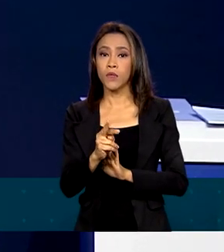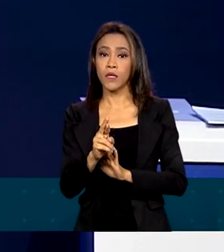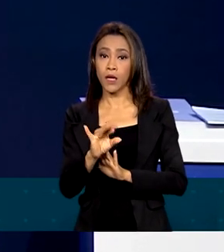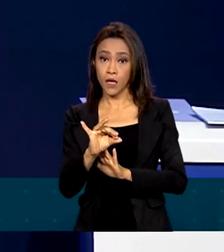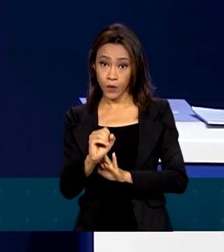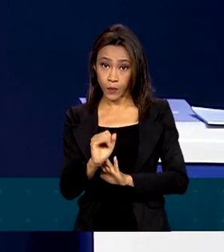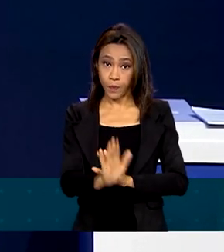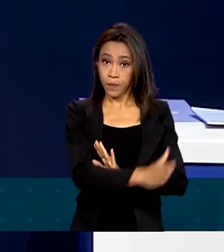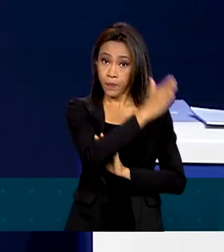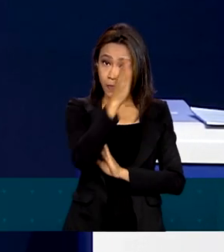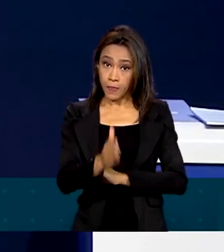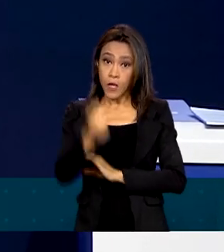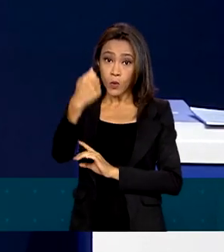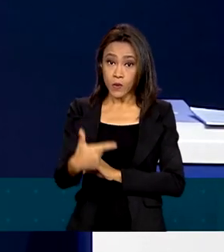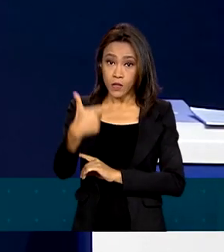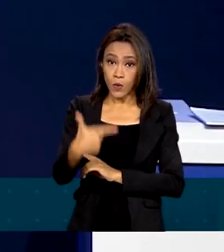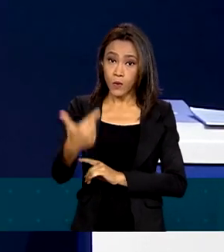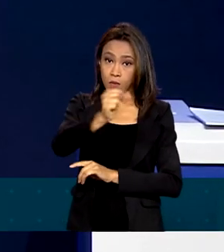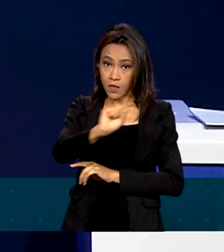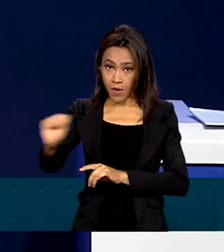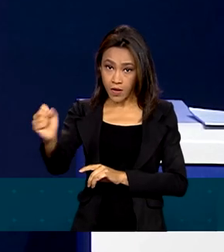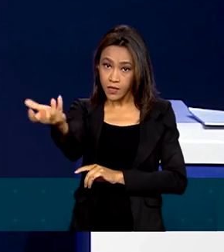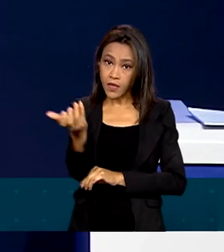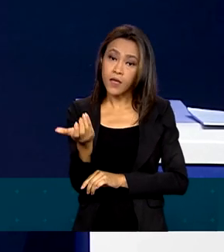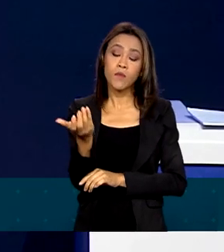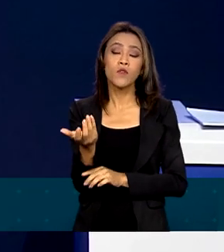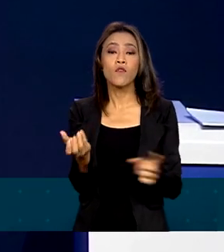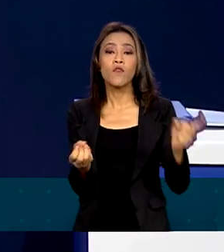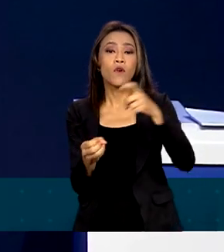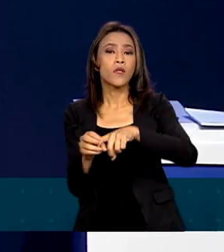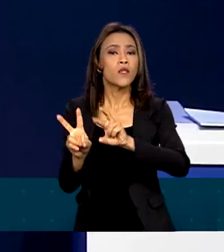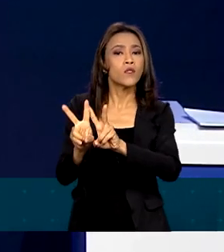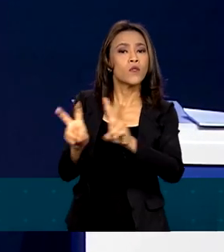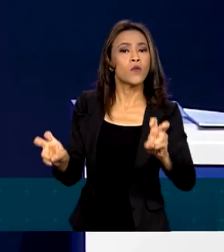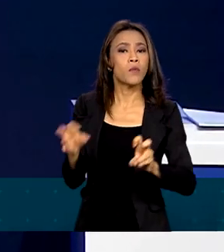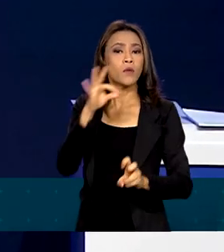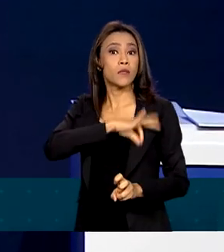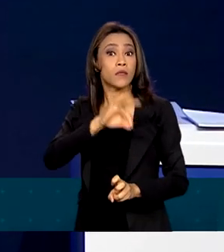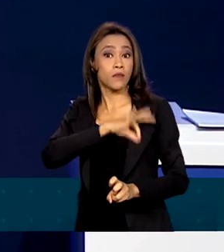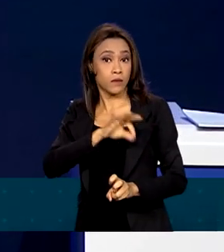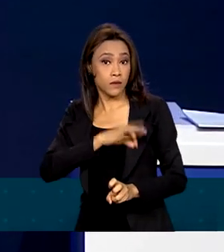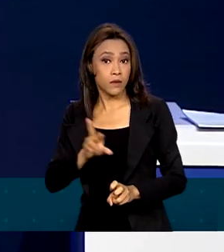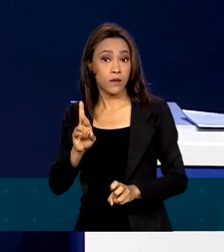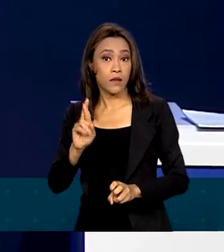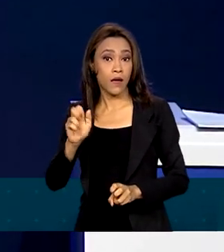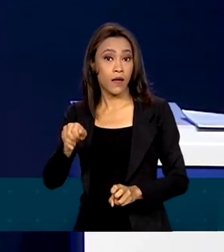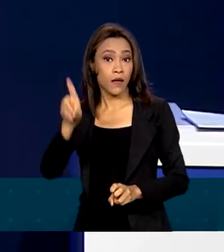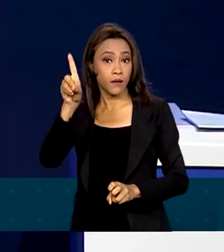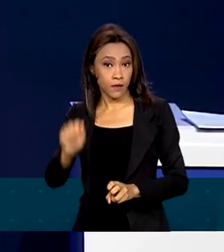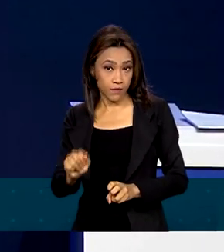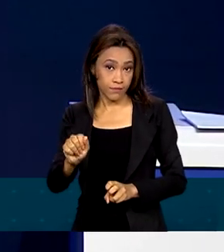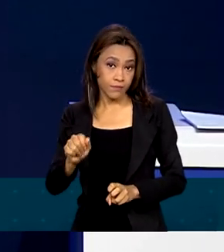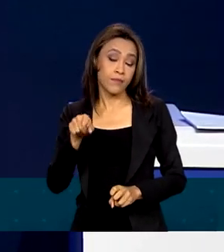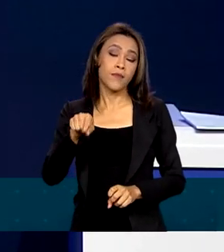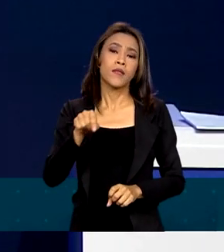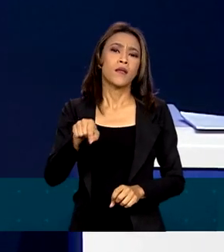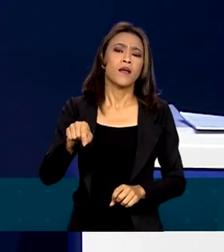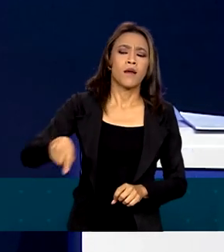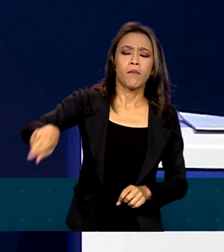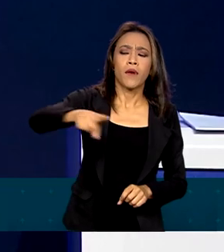no segundo semestre nós queremos voltar uma reforma tributária sobre a renda para desonerar as